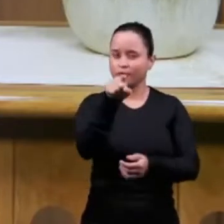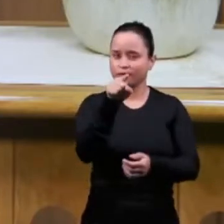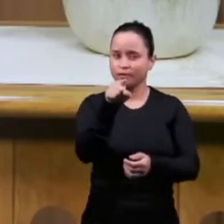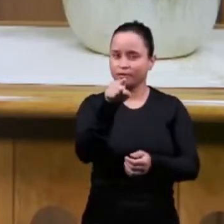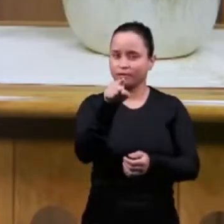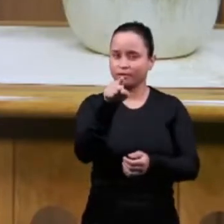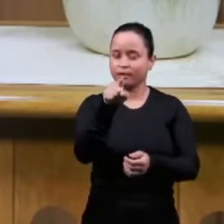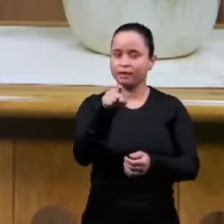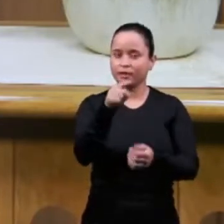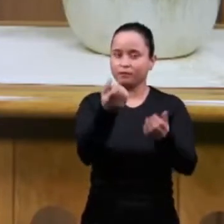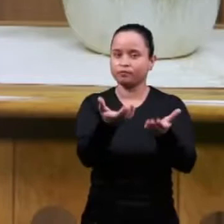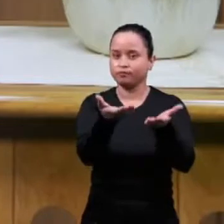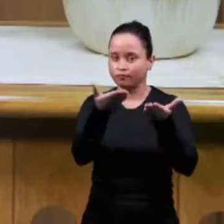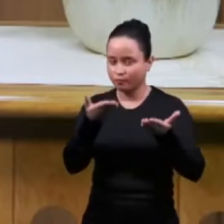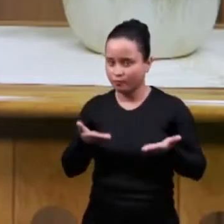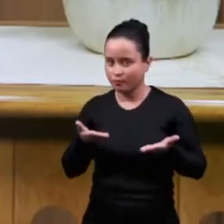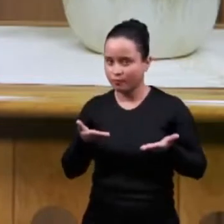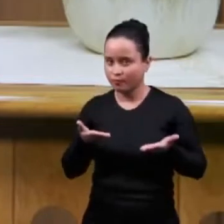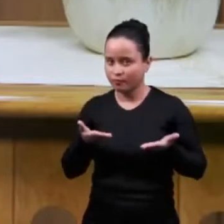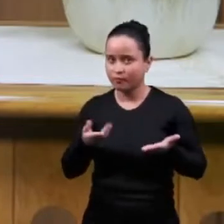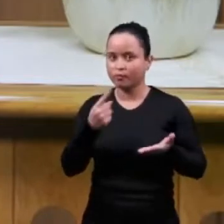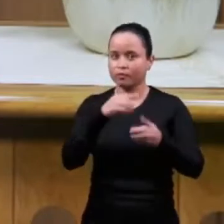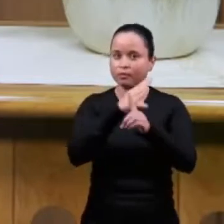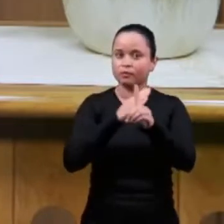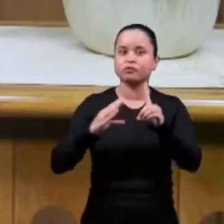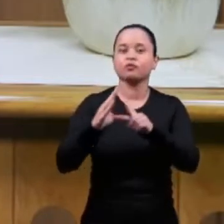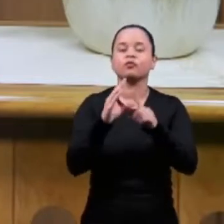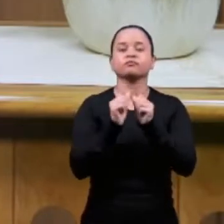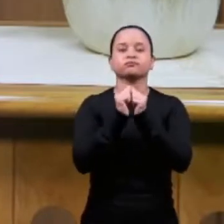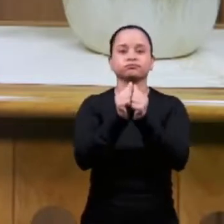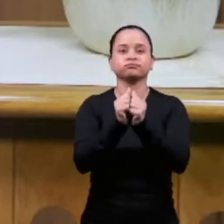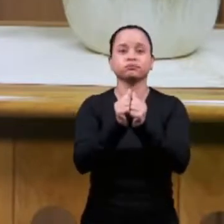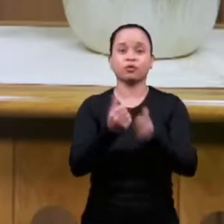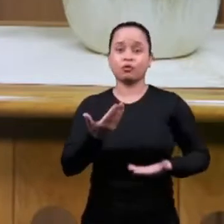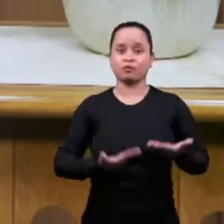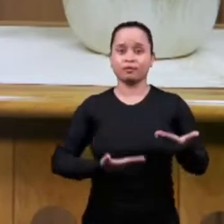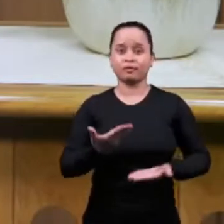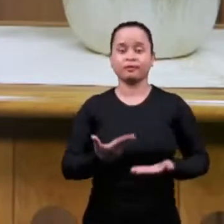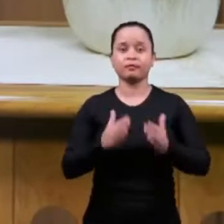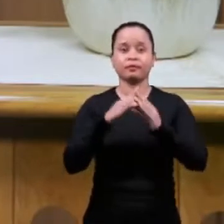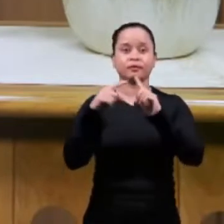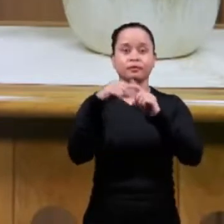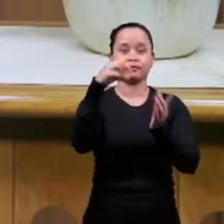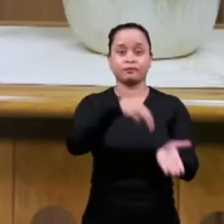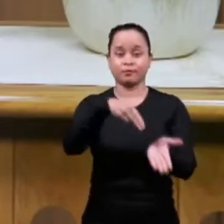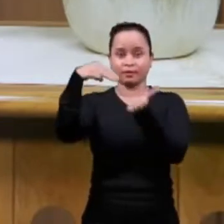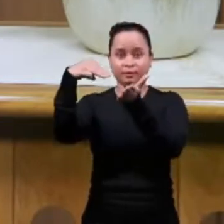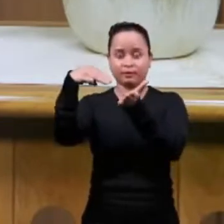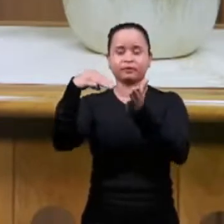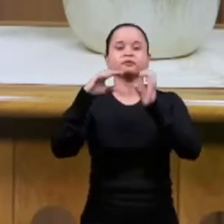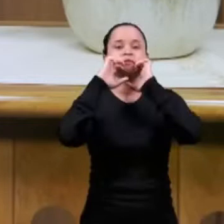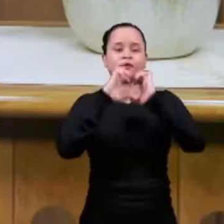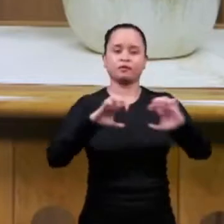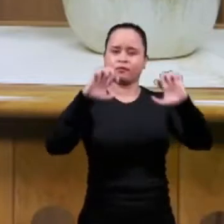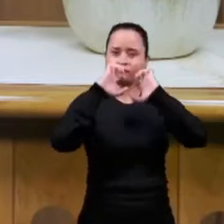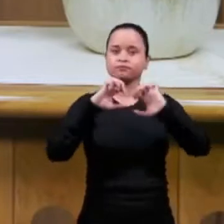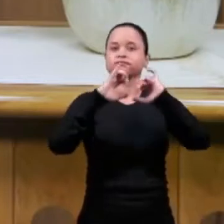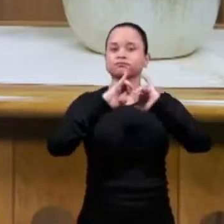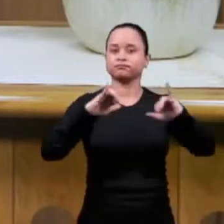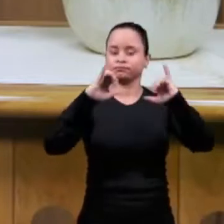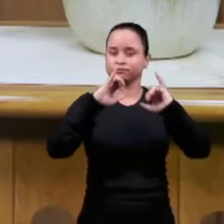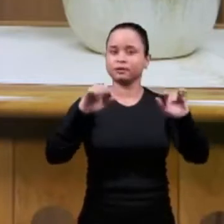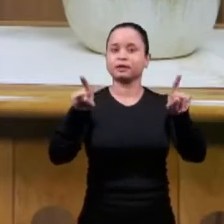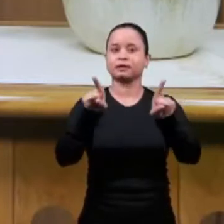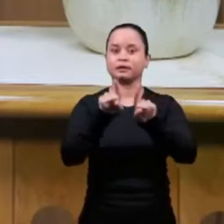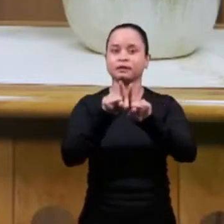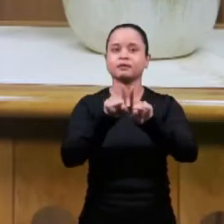o convite para participar desse culto. Os membros da Igreja Cristã Maranata têm evangelizado e enviado